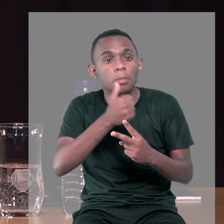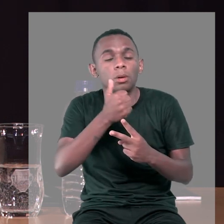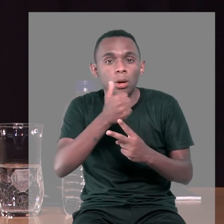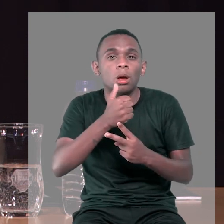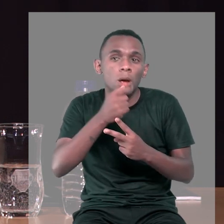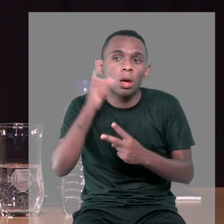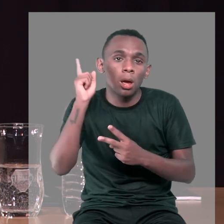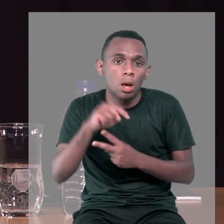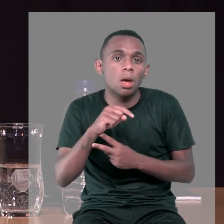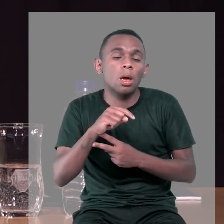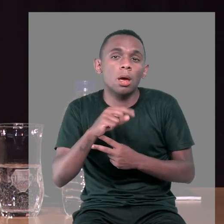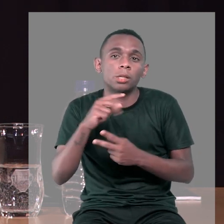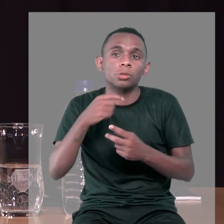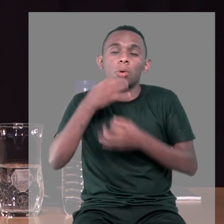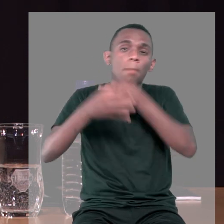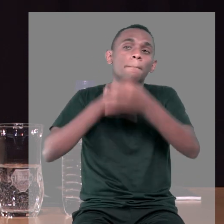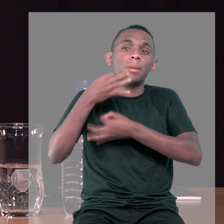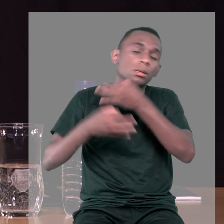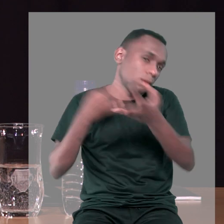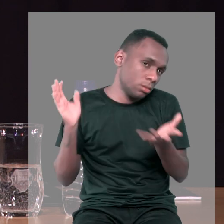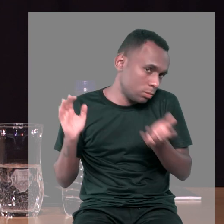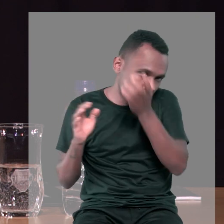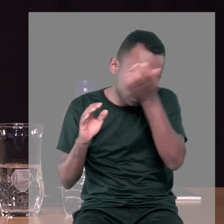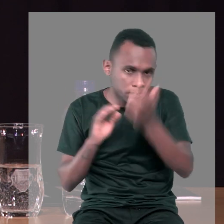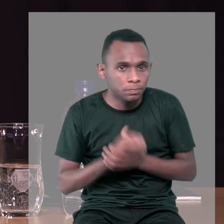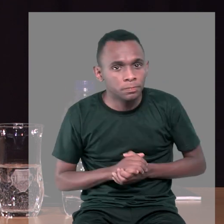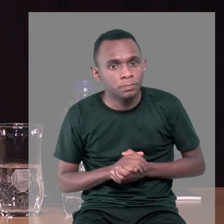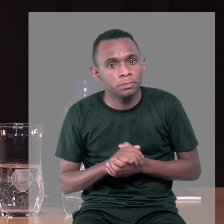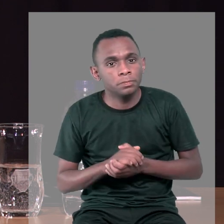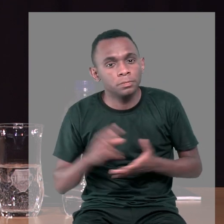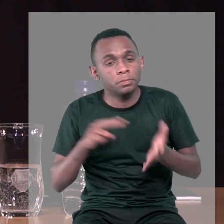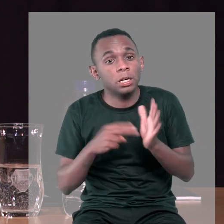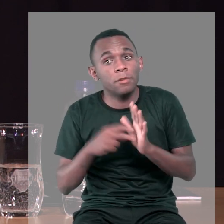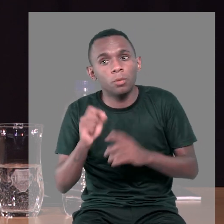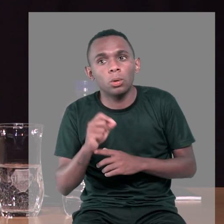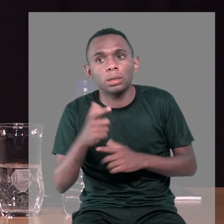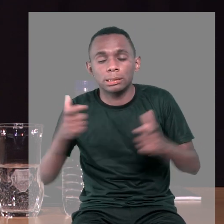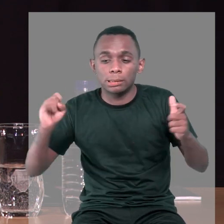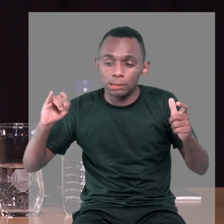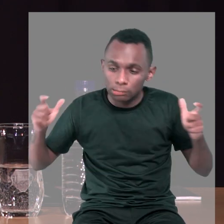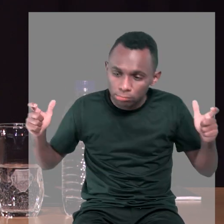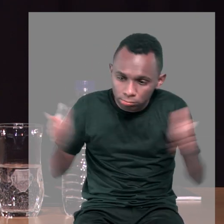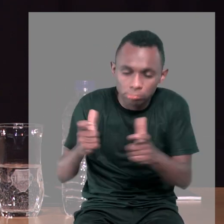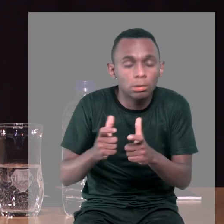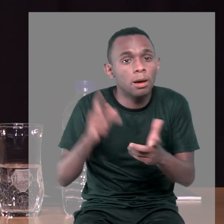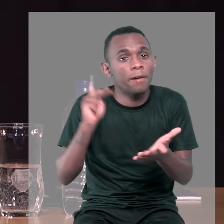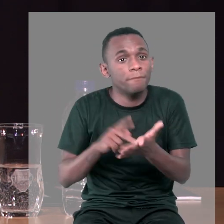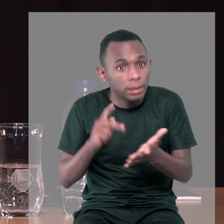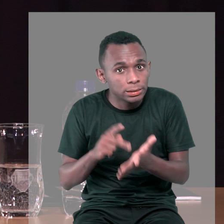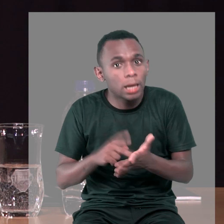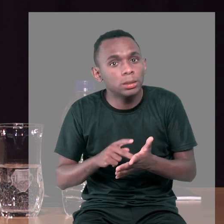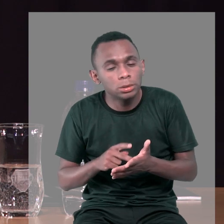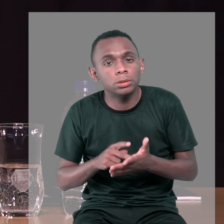dificilmente poderíamos separá-la de uma opinião. Por isso, o que a arte entende por